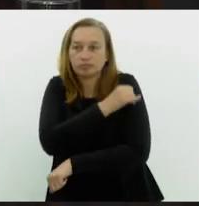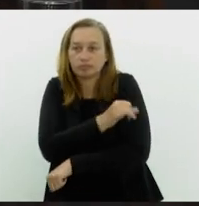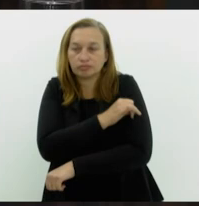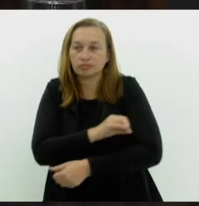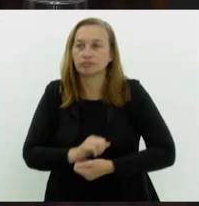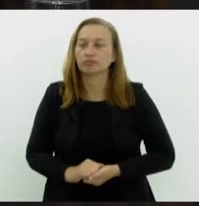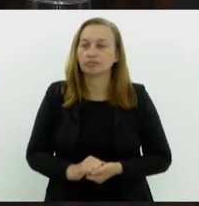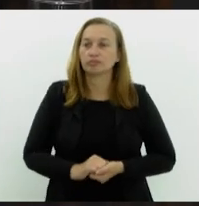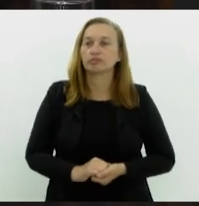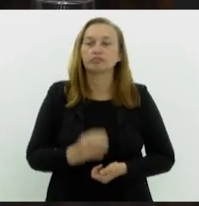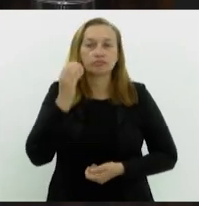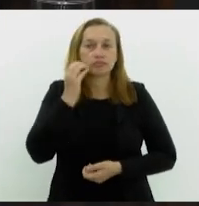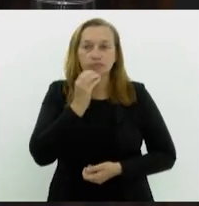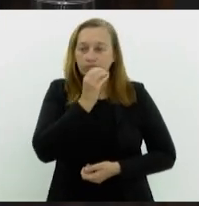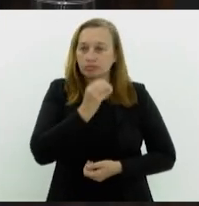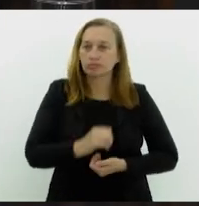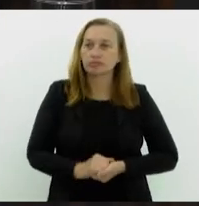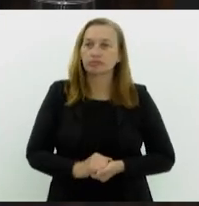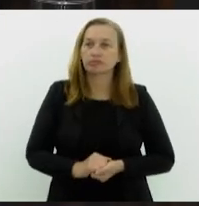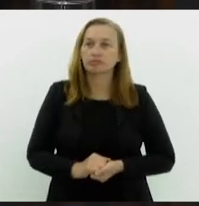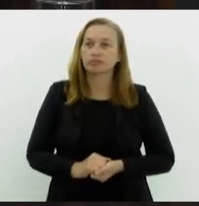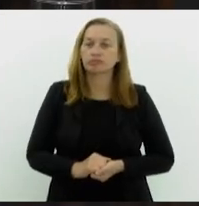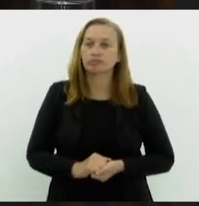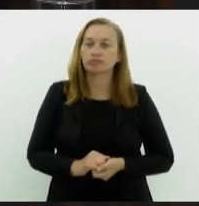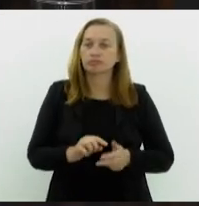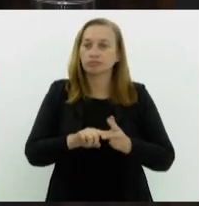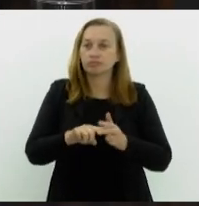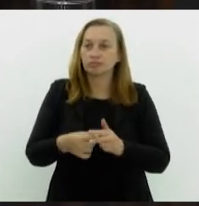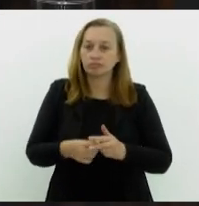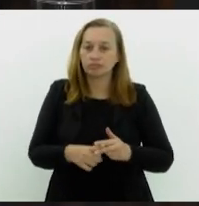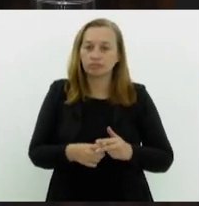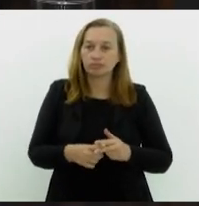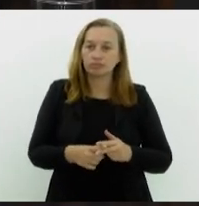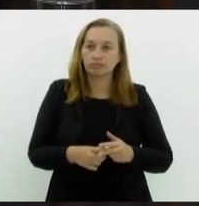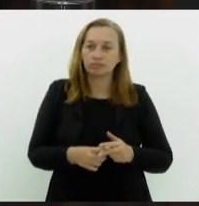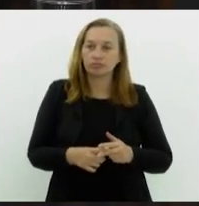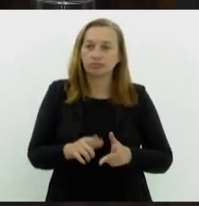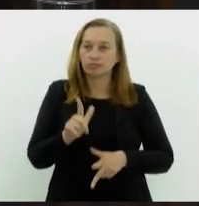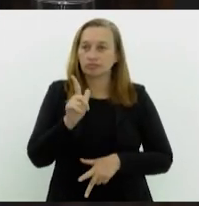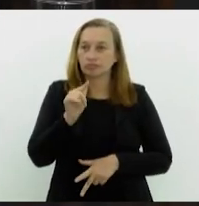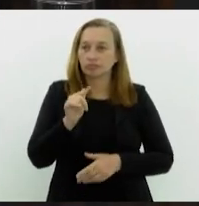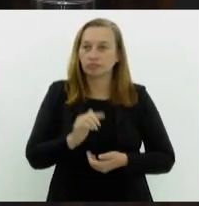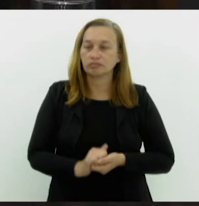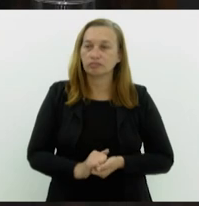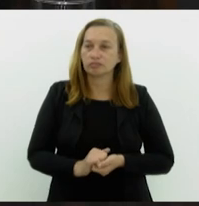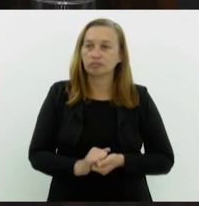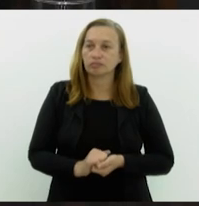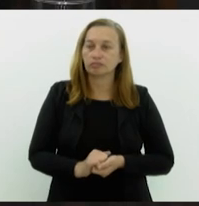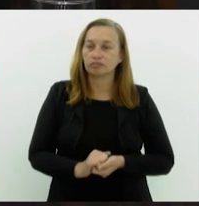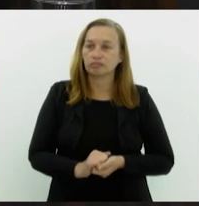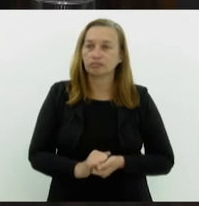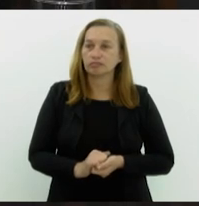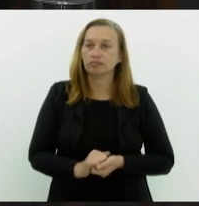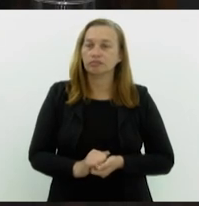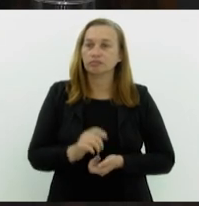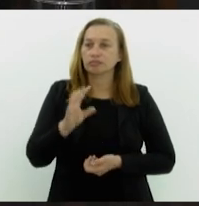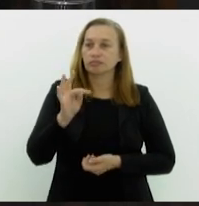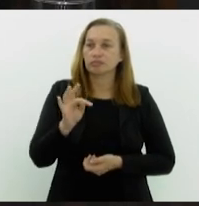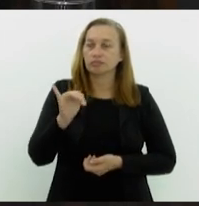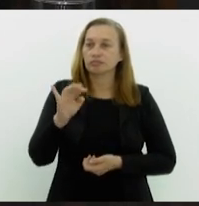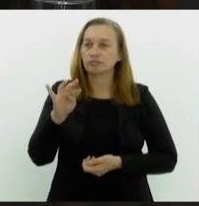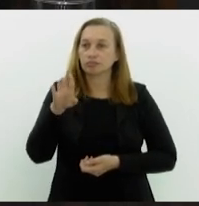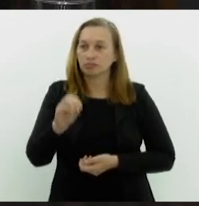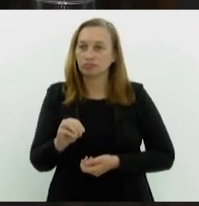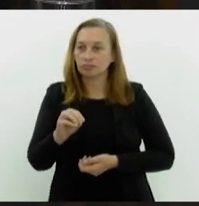Rio de Janeiro, Cláudio Castro, a proceder à regularização fundiária com emissão de títulos de posse ou propriedade